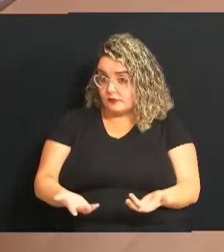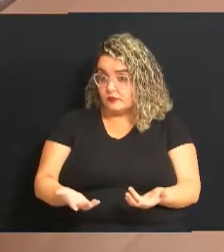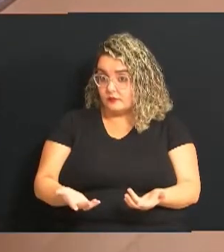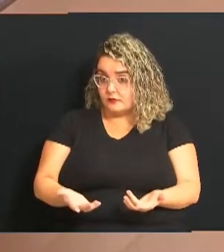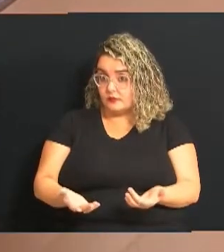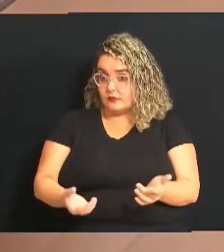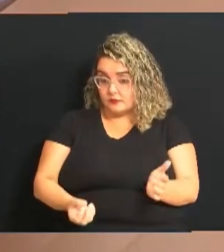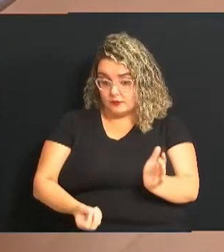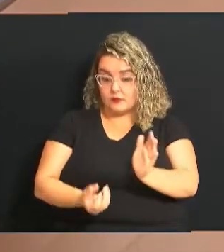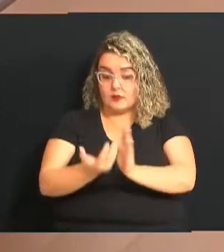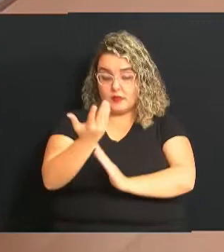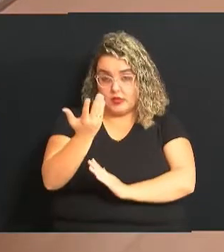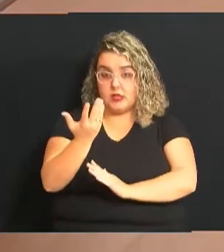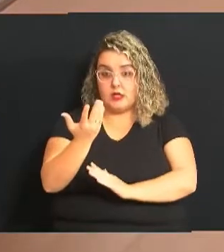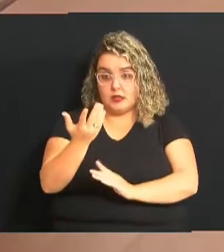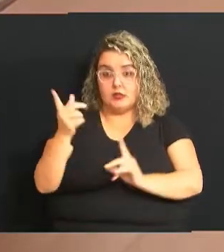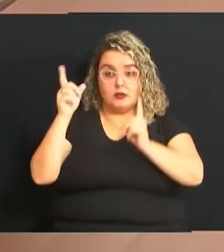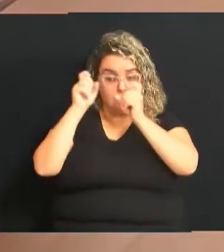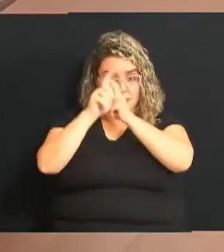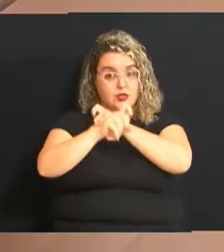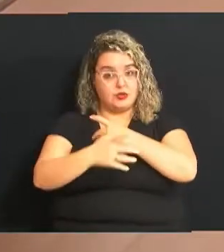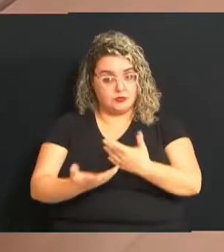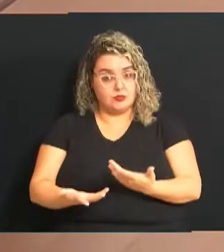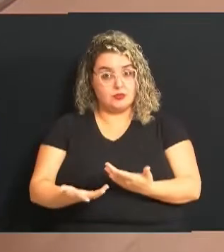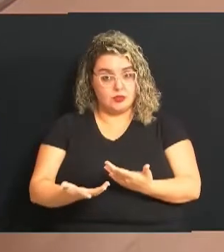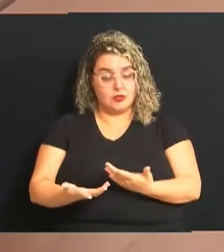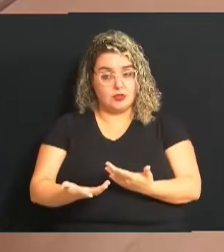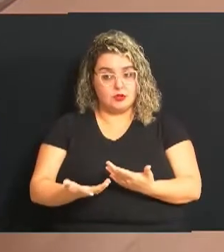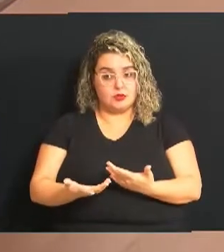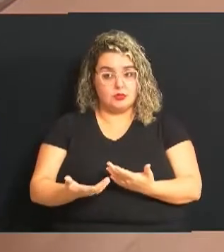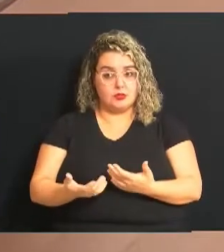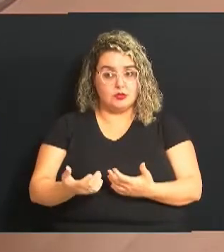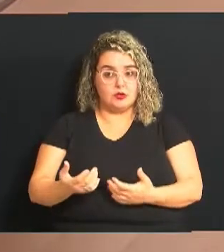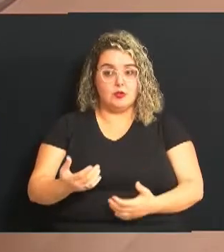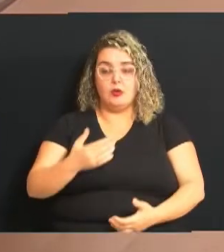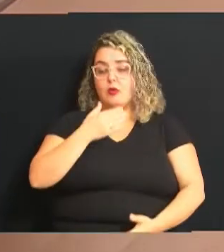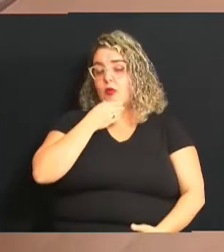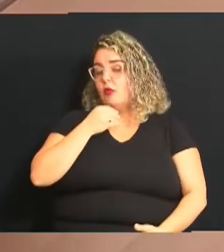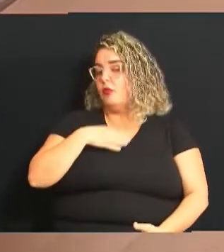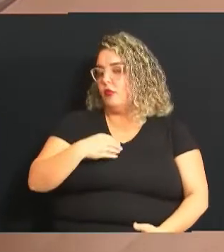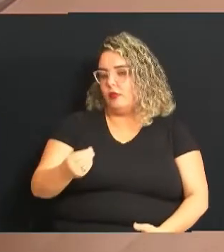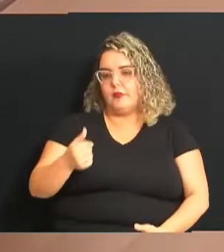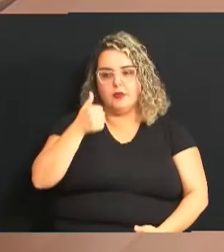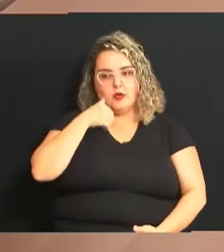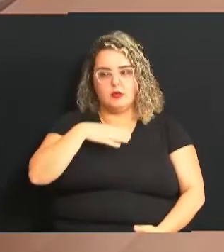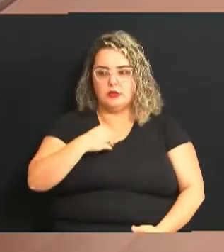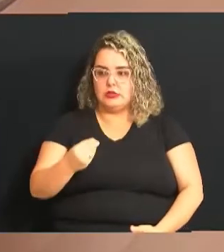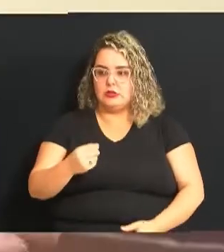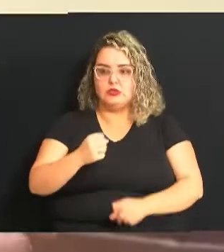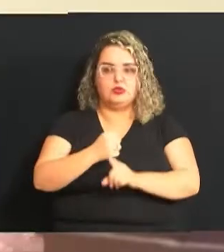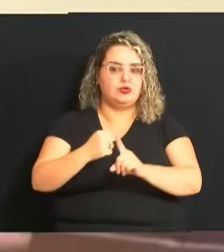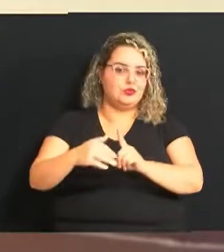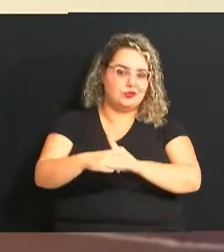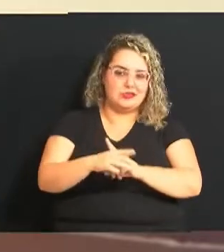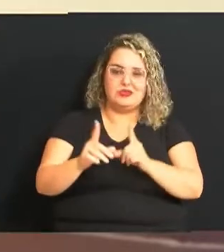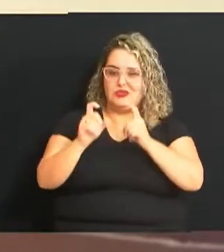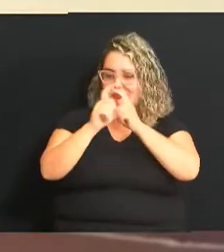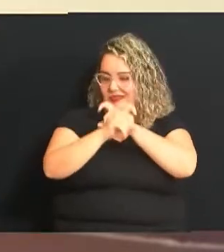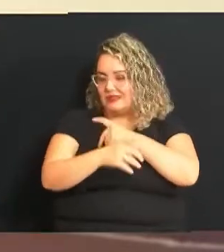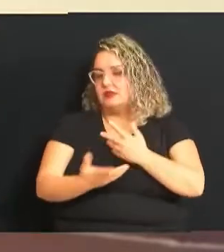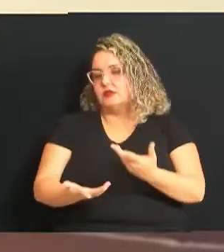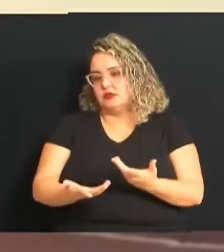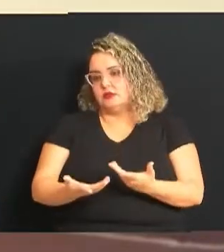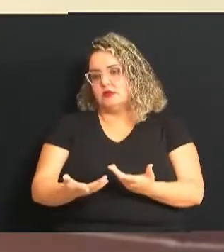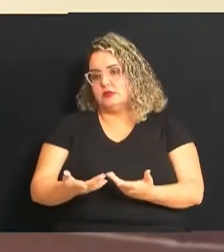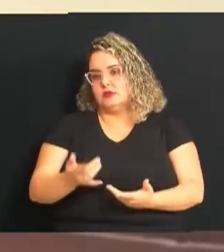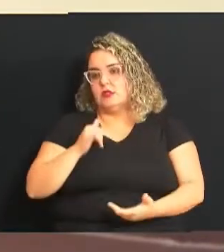cria uma certa dificuldade, porque ou então o filho está numa situação social também muito difícil. Então, eu digo